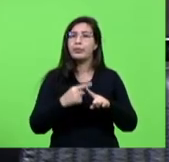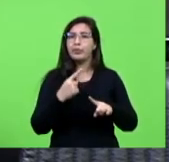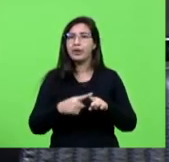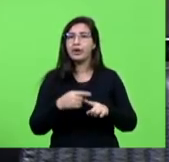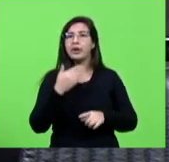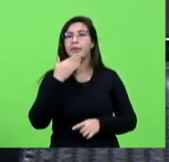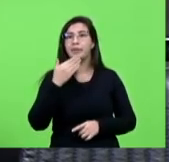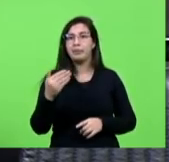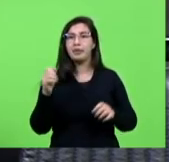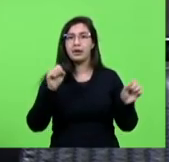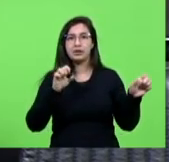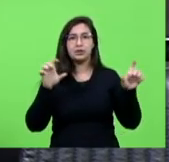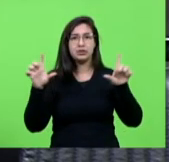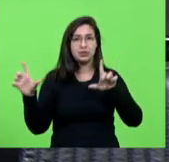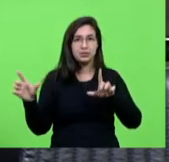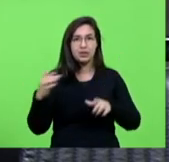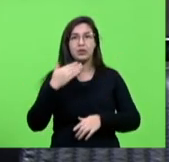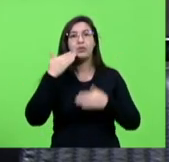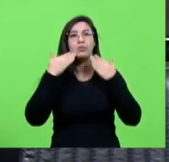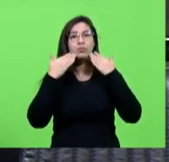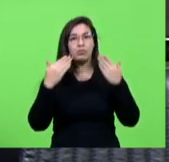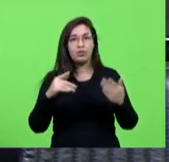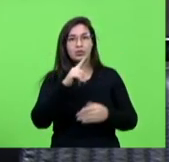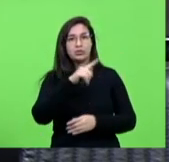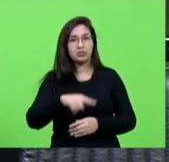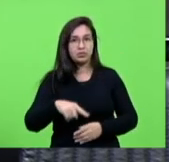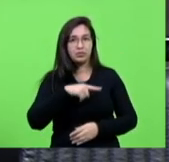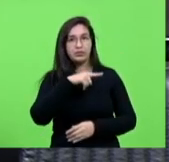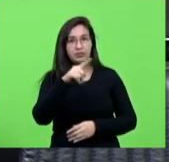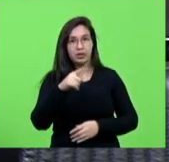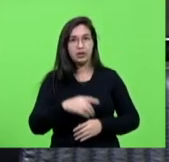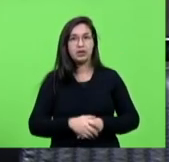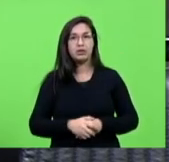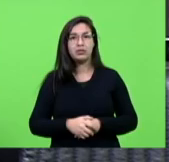painel, a gente mostra o veto. Tem